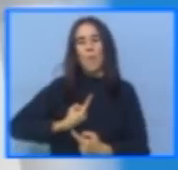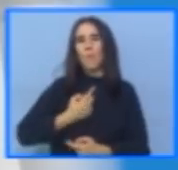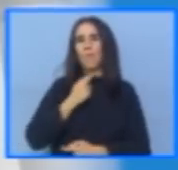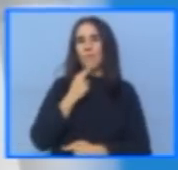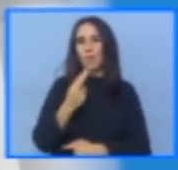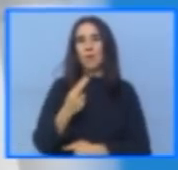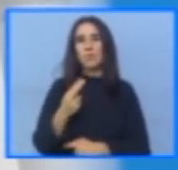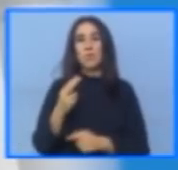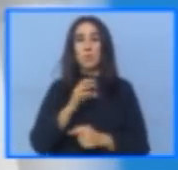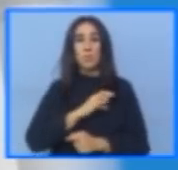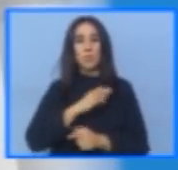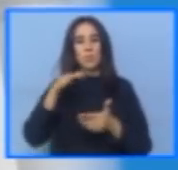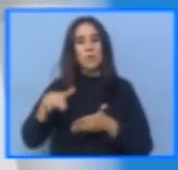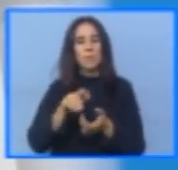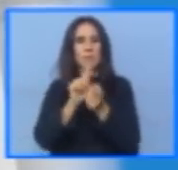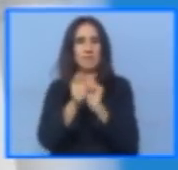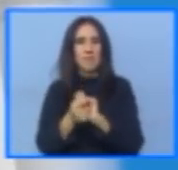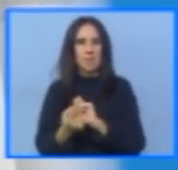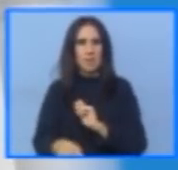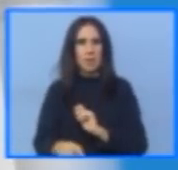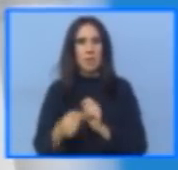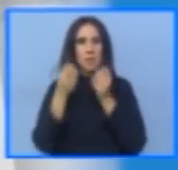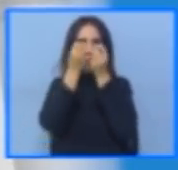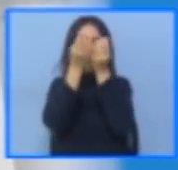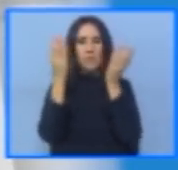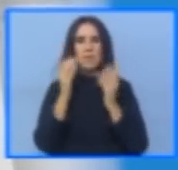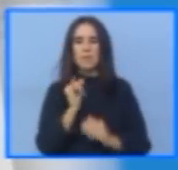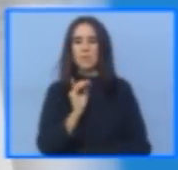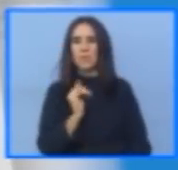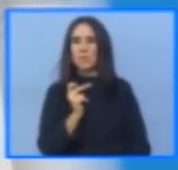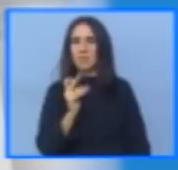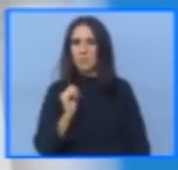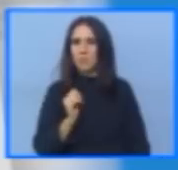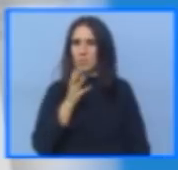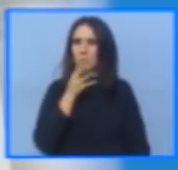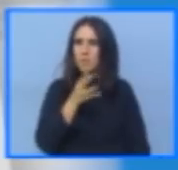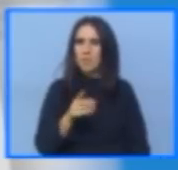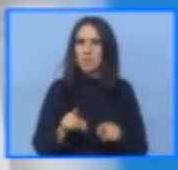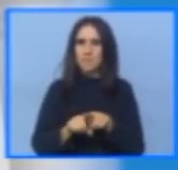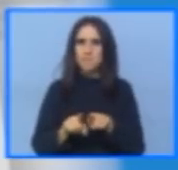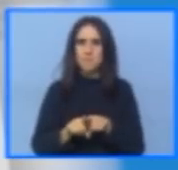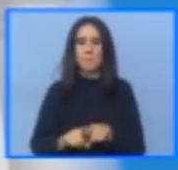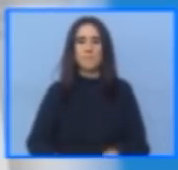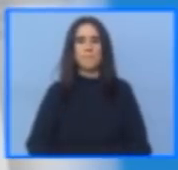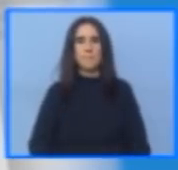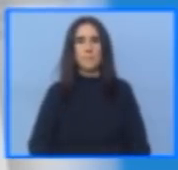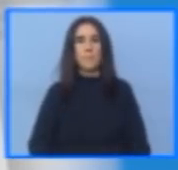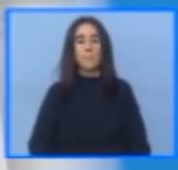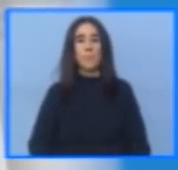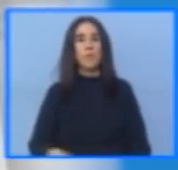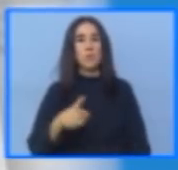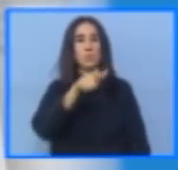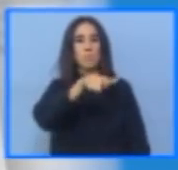o caminho do Senhor, como disse o profeta Isaías. Entre os